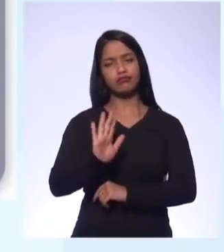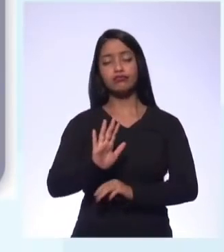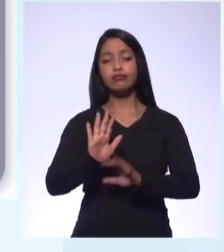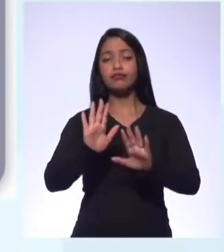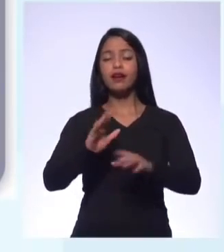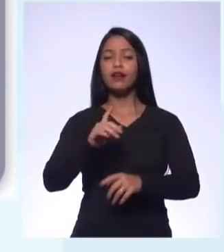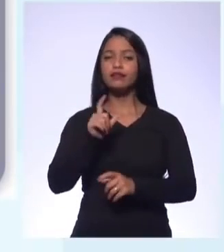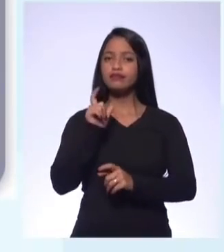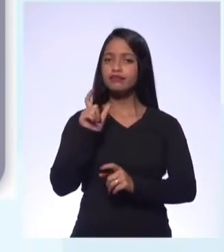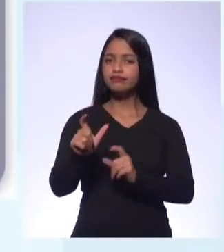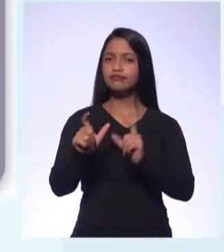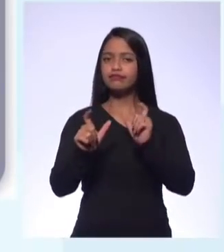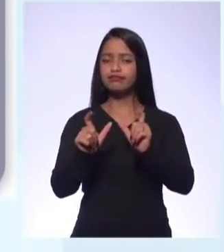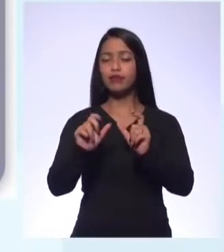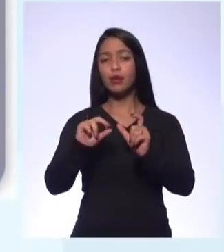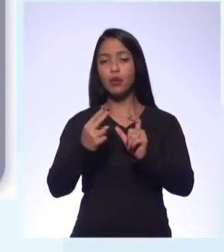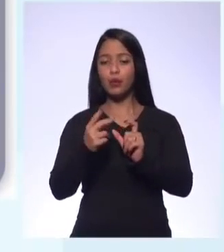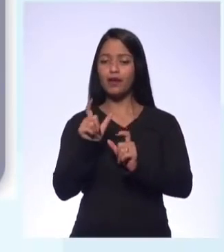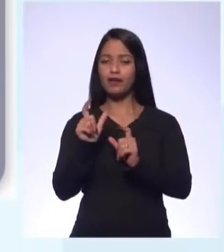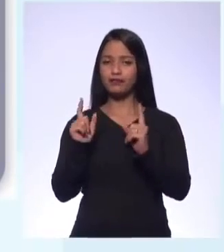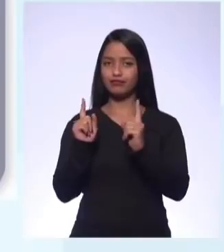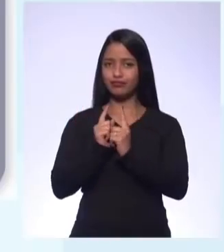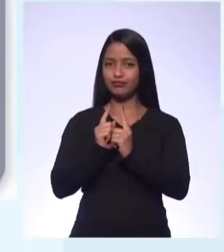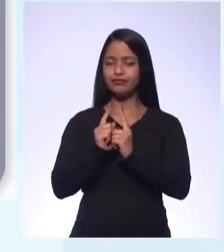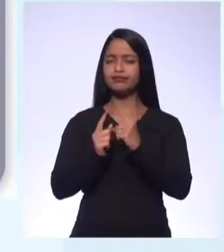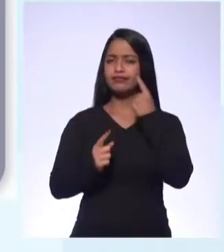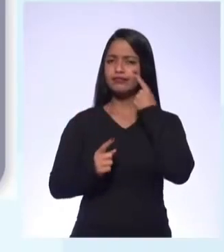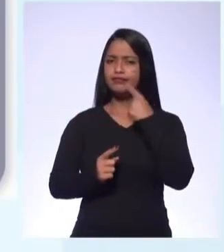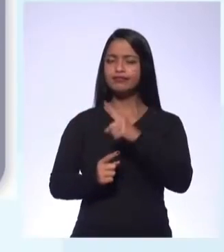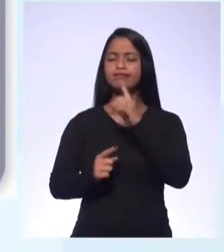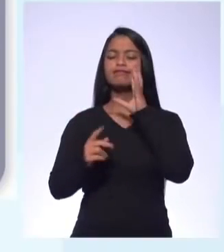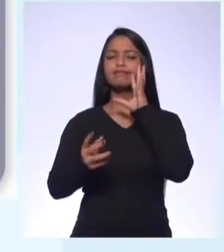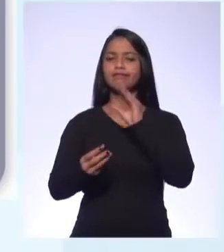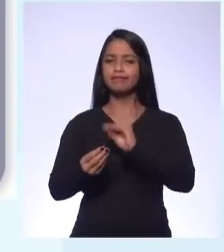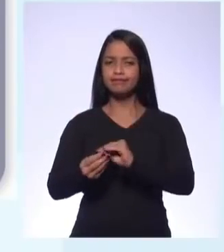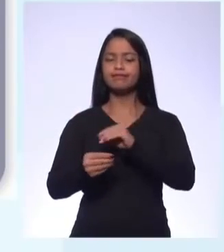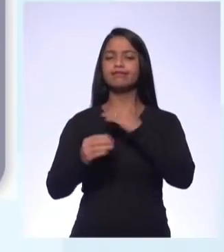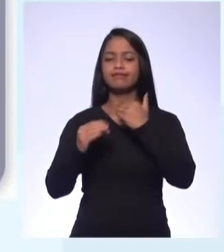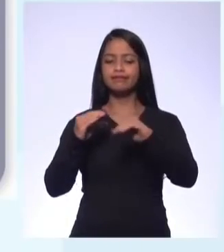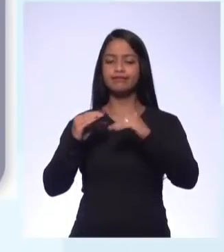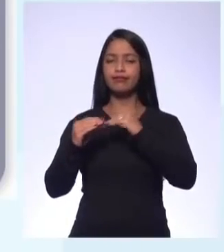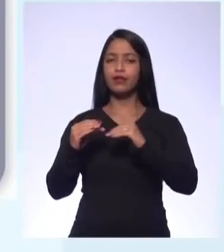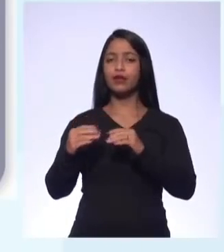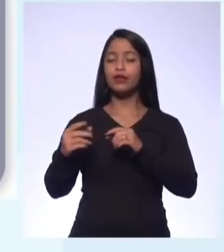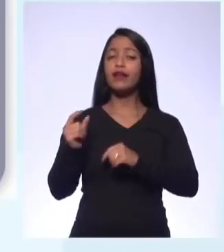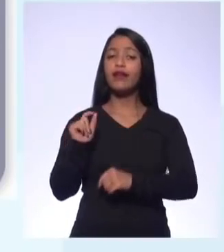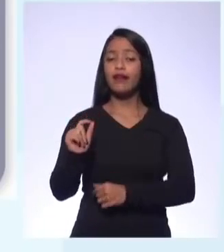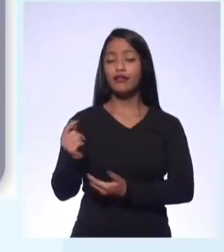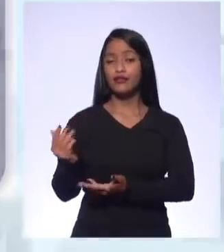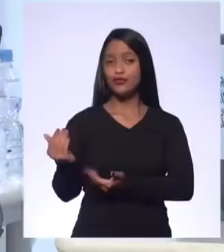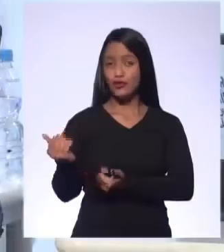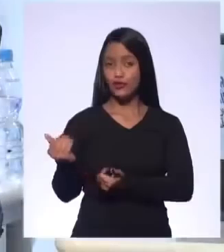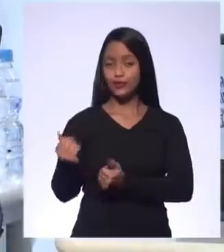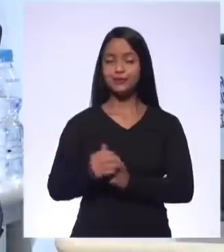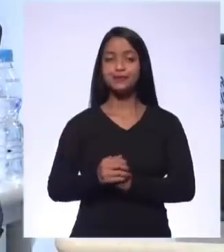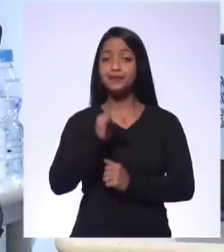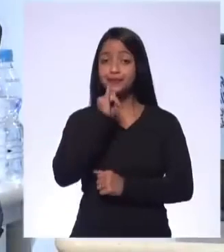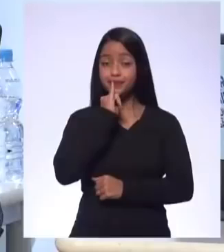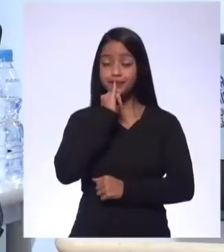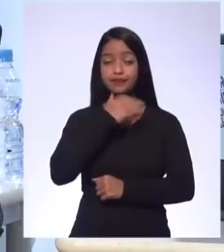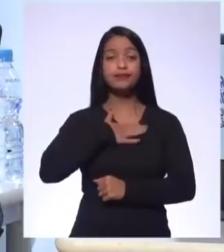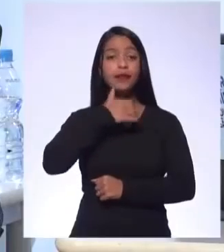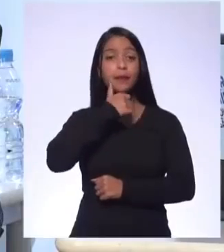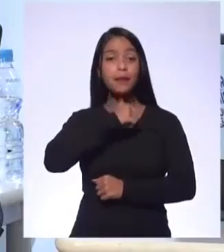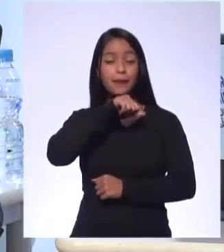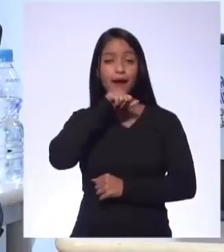abreviações, a gente percebe que é uma conversa mais de jovem realmente, né? Minha mãe, ela não escreve assim. Isso é fato. Meu